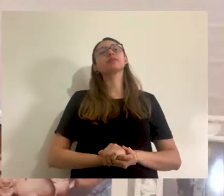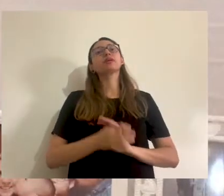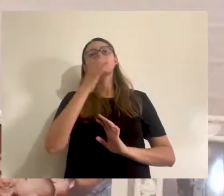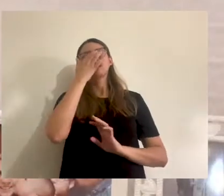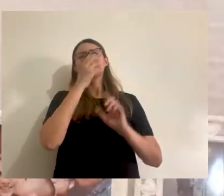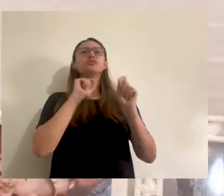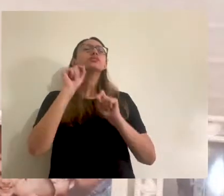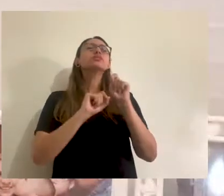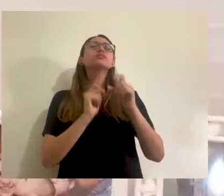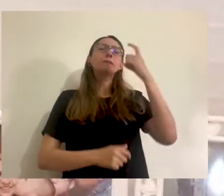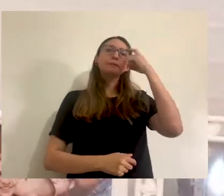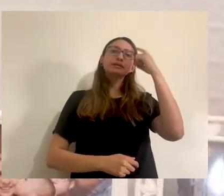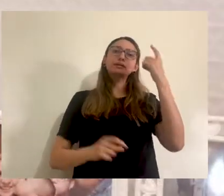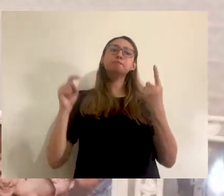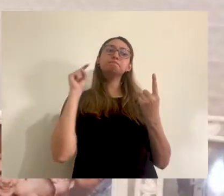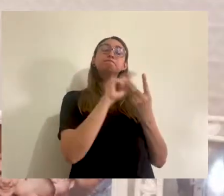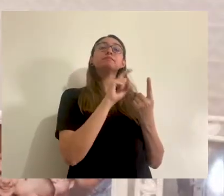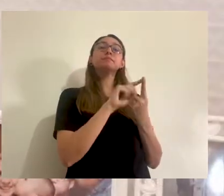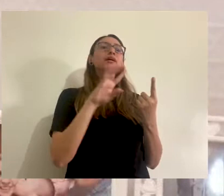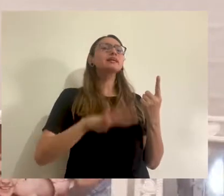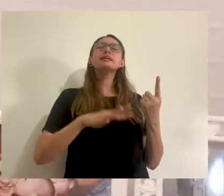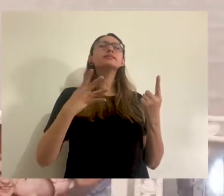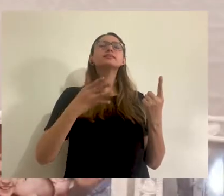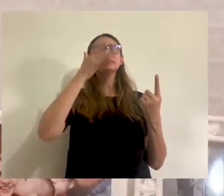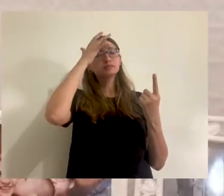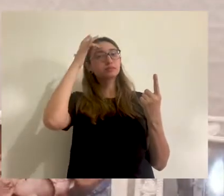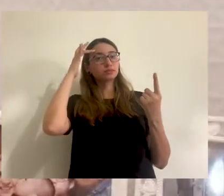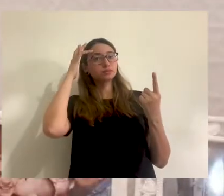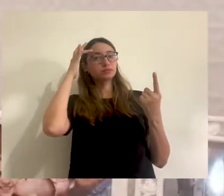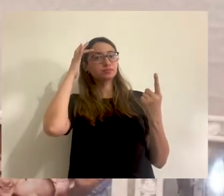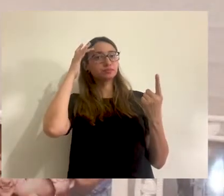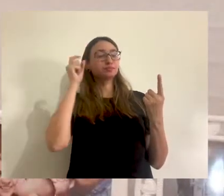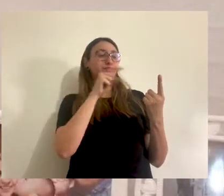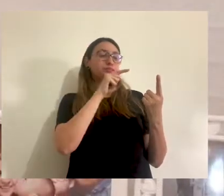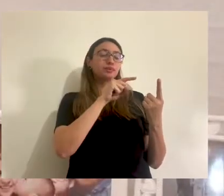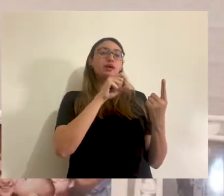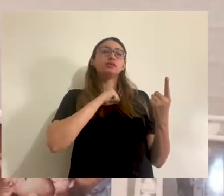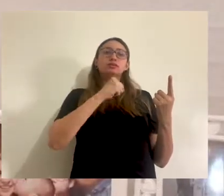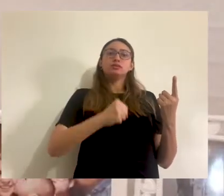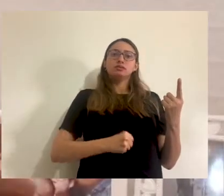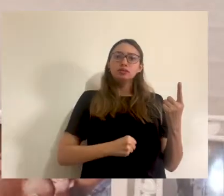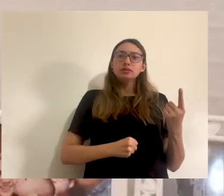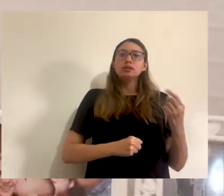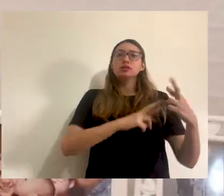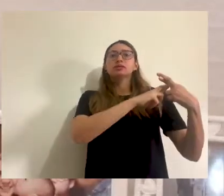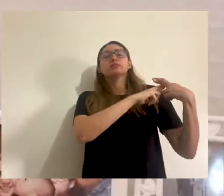vamos verificar? Primeiro, quem são esses personagens? O sacerdote, ele era alguém